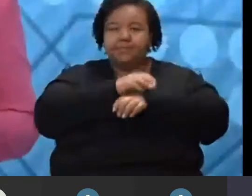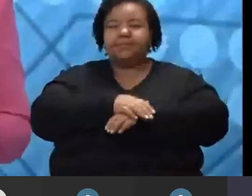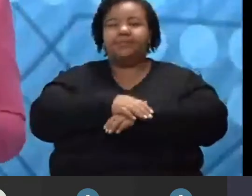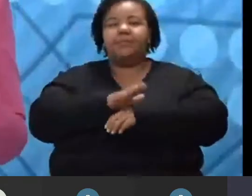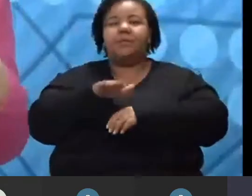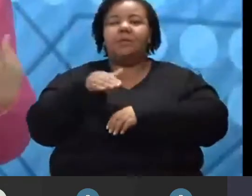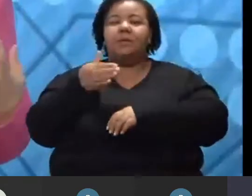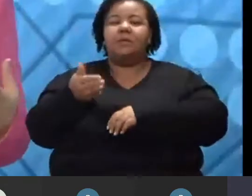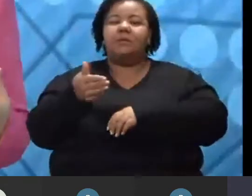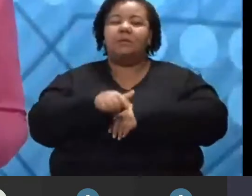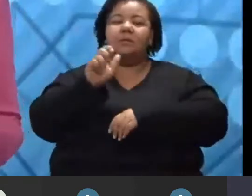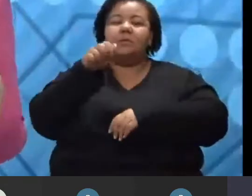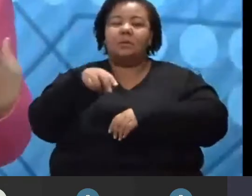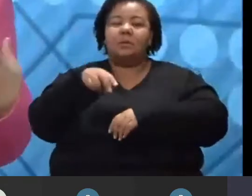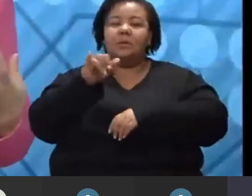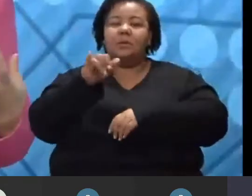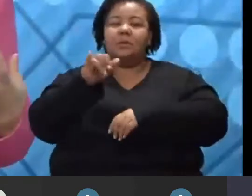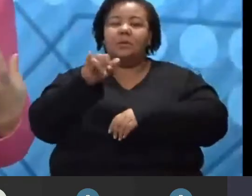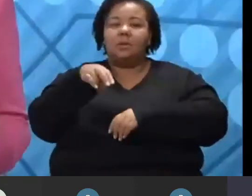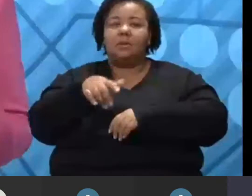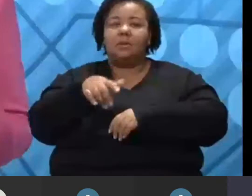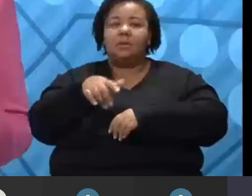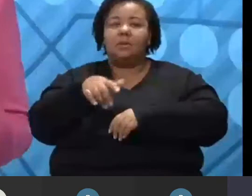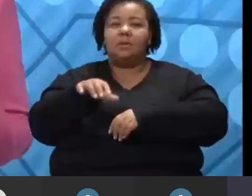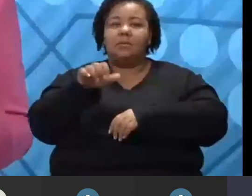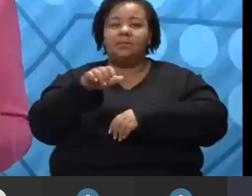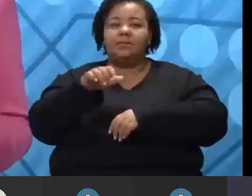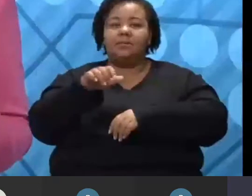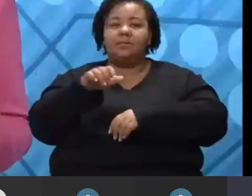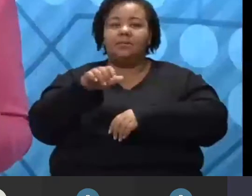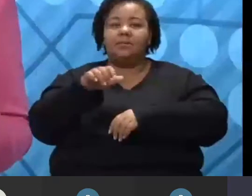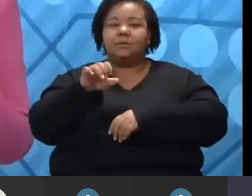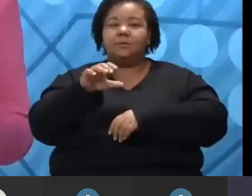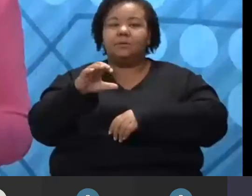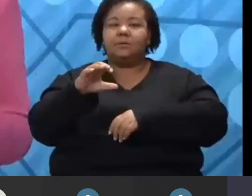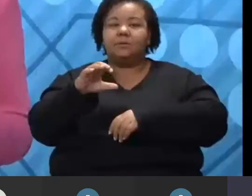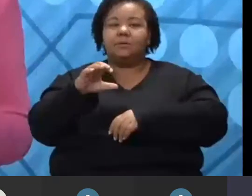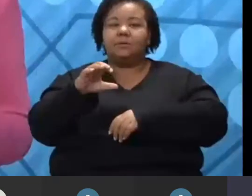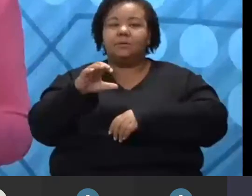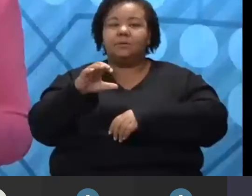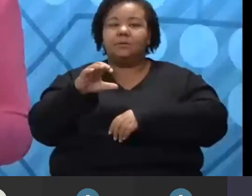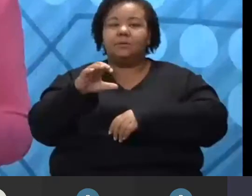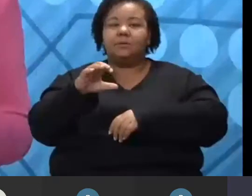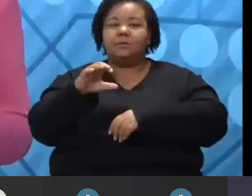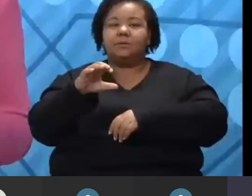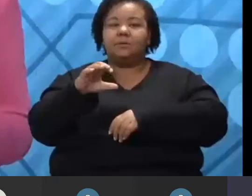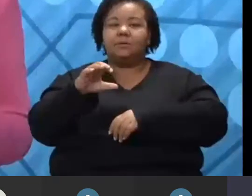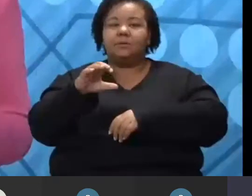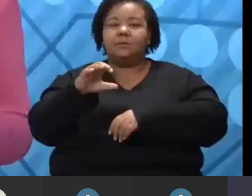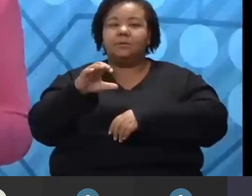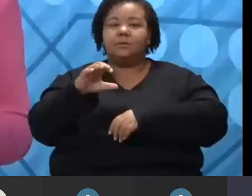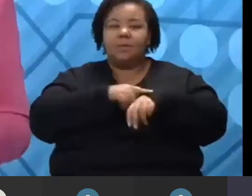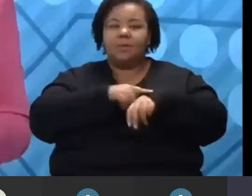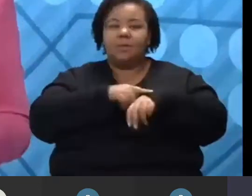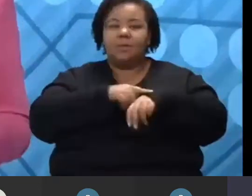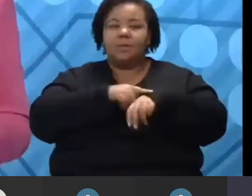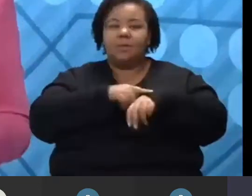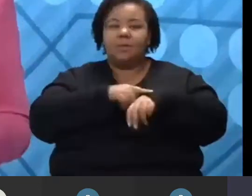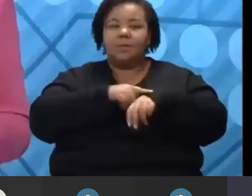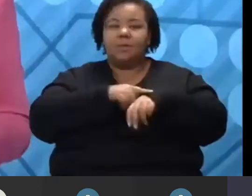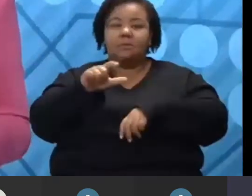uma lâmina a fresco é aquela lâmina que você prepara no momento, tá? Repare que aquela salina, ela já estava pronta, ela